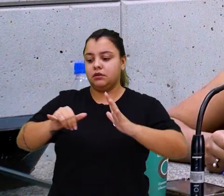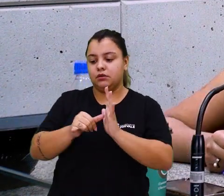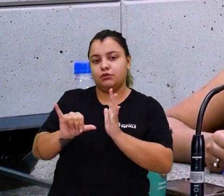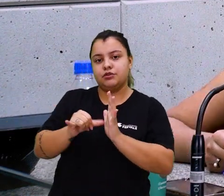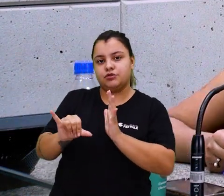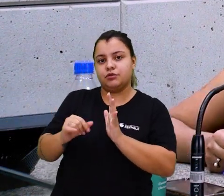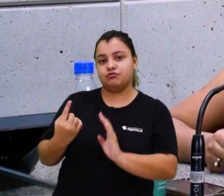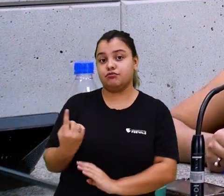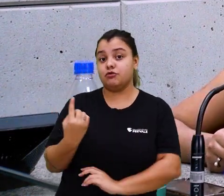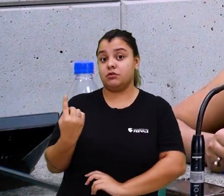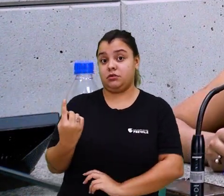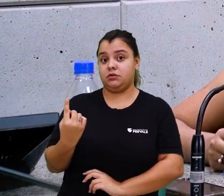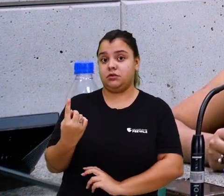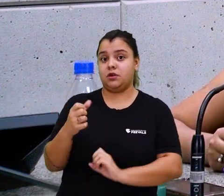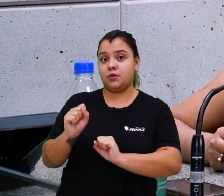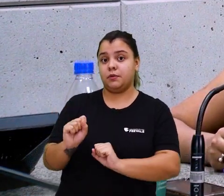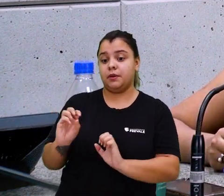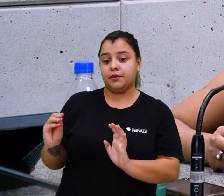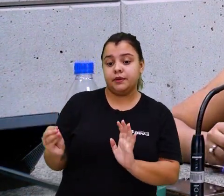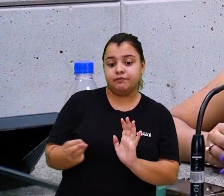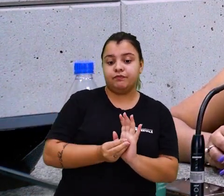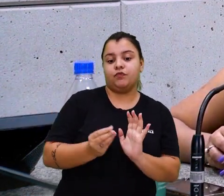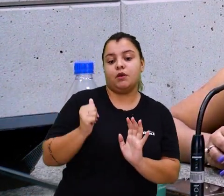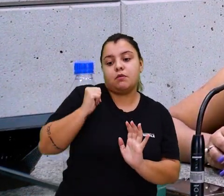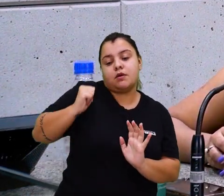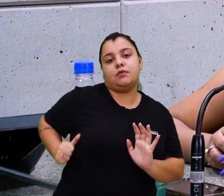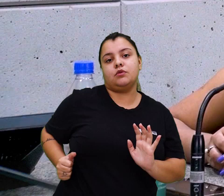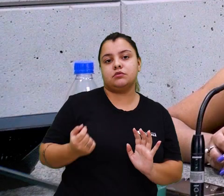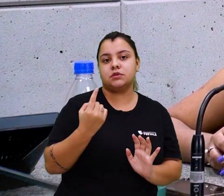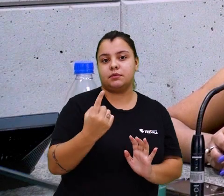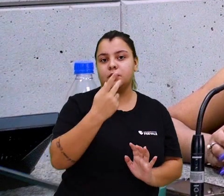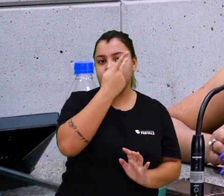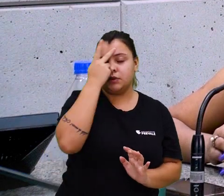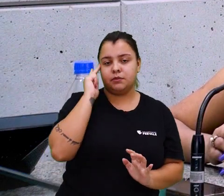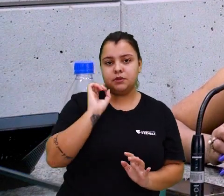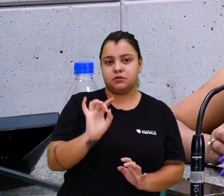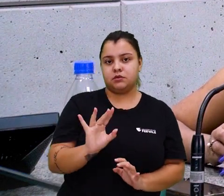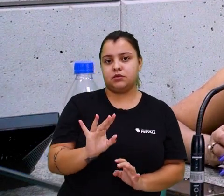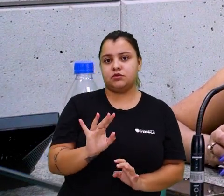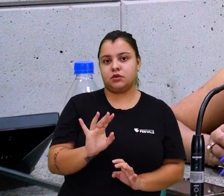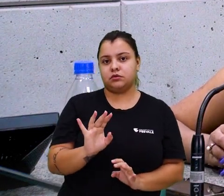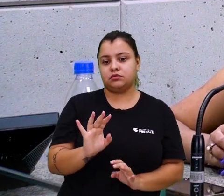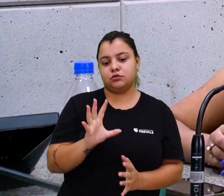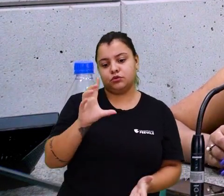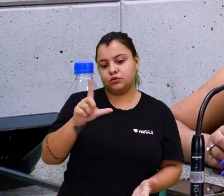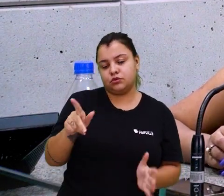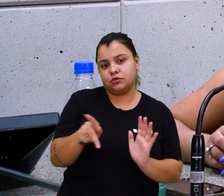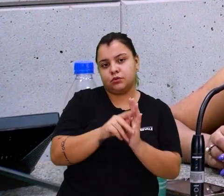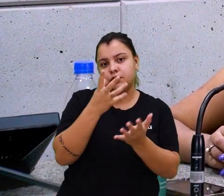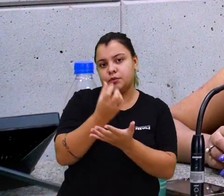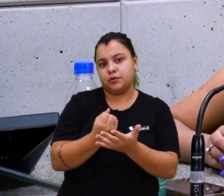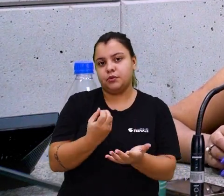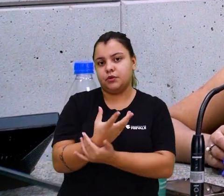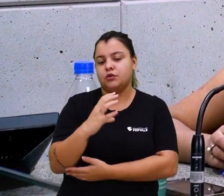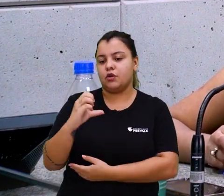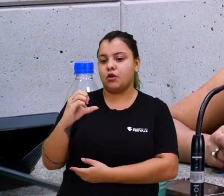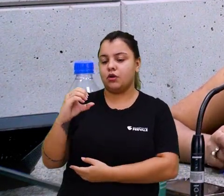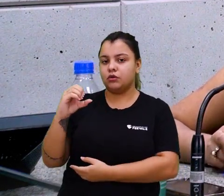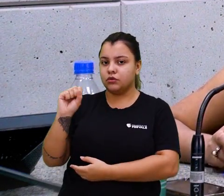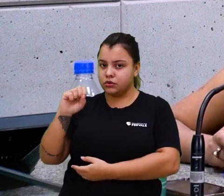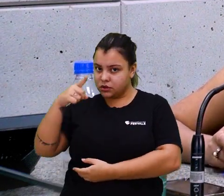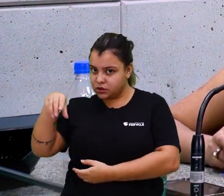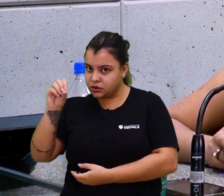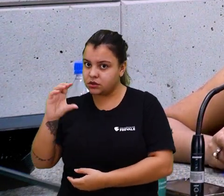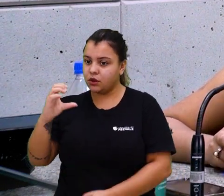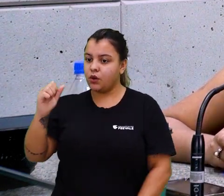mas lança ele sozinho para receber uma bolsa só para para uma pessoa do podcast então o grupo o o são cofa recebe uma bolsa